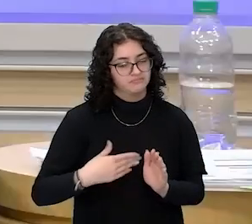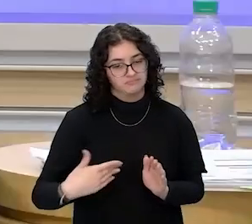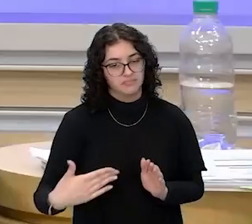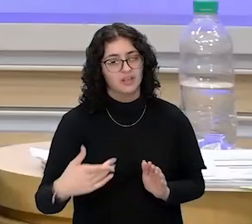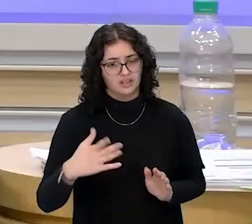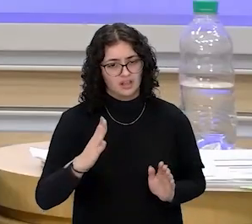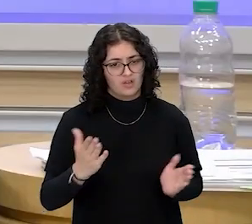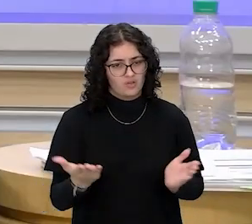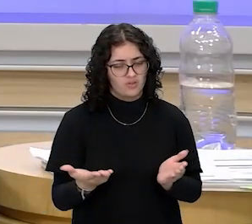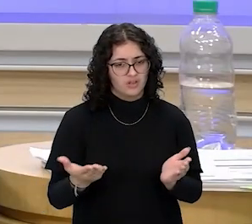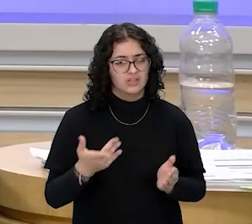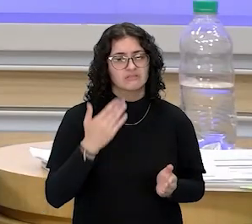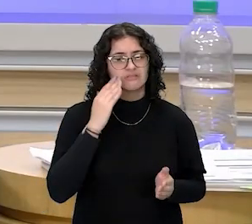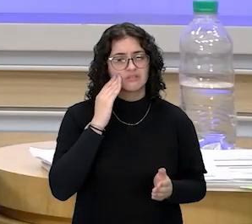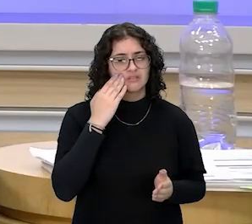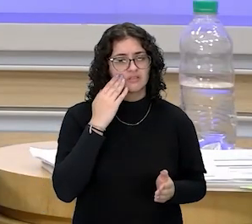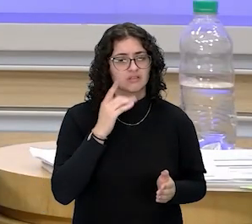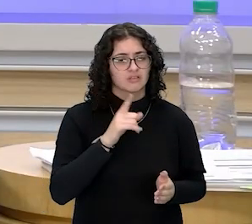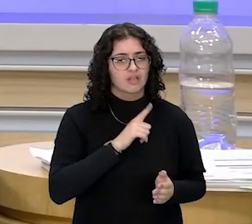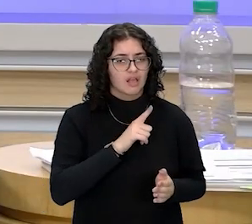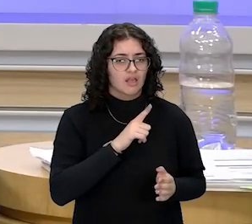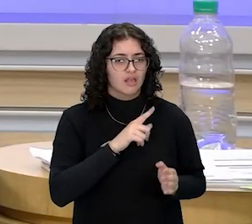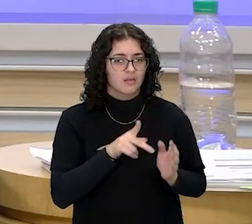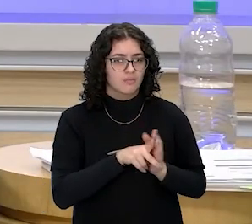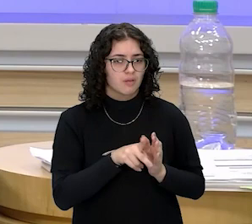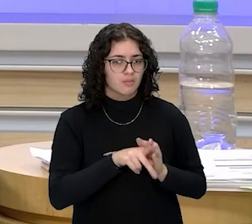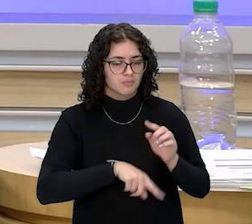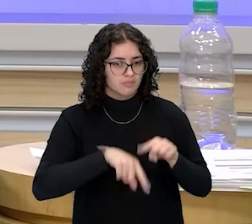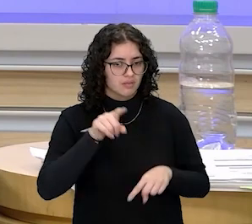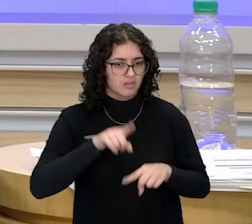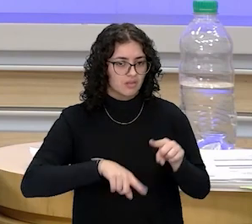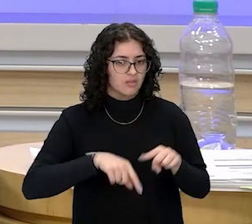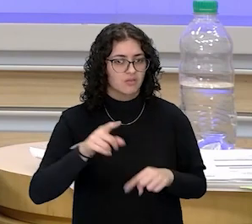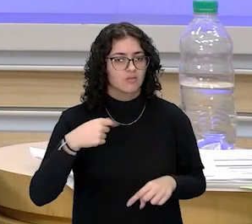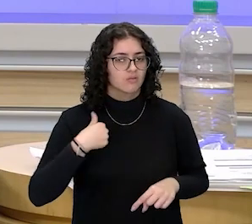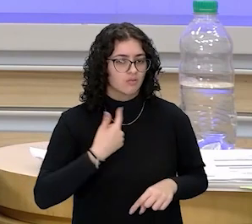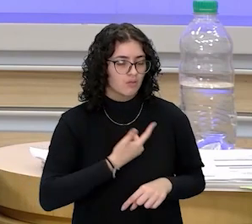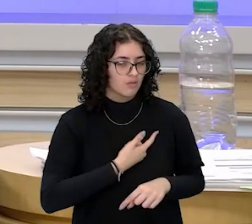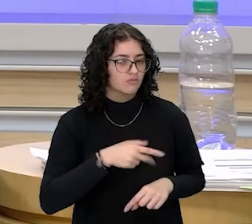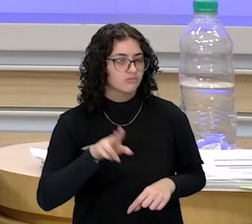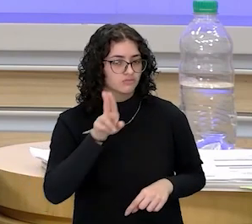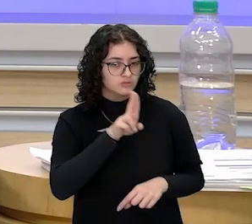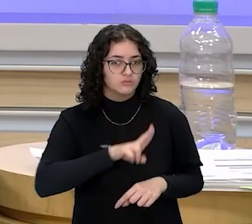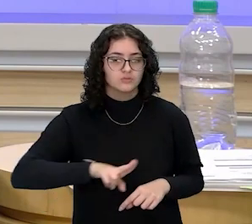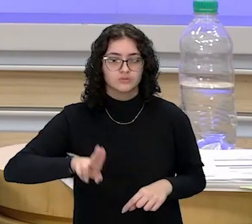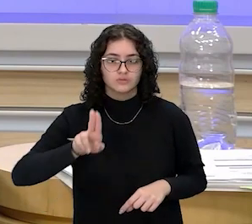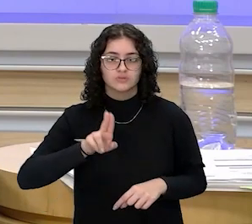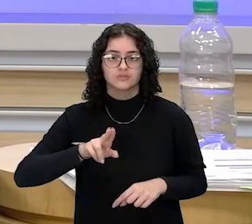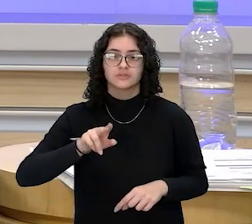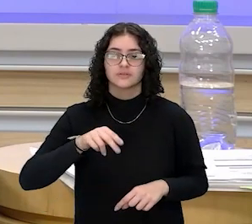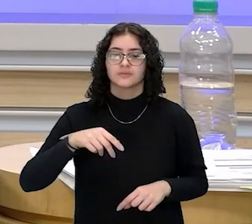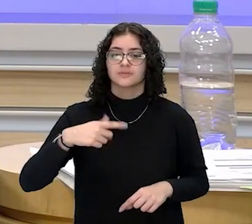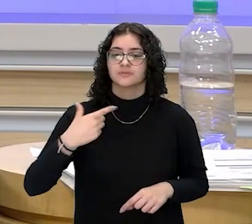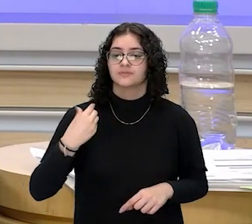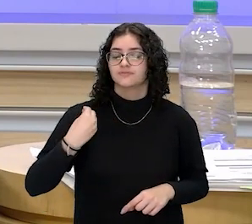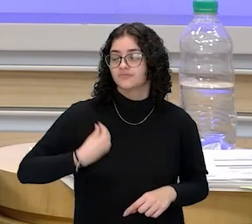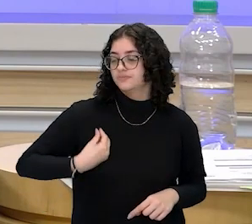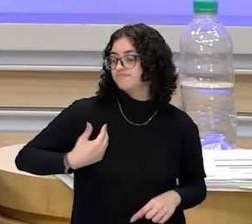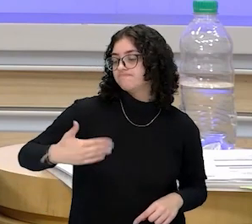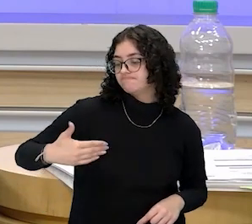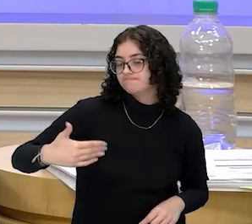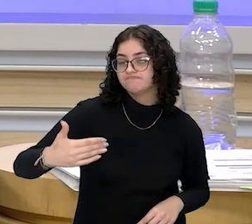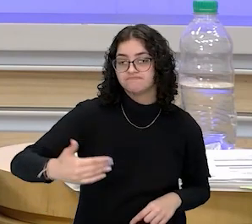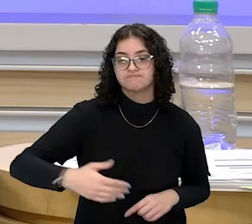já sabem algumas espécies, né? Que a gente utiliza no nosso... Algumas substâncias que nós utilizamos no nosso dia a